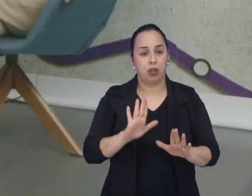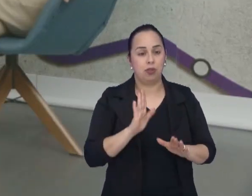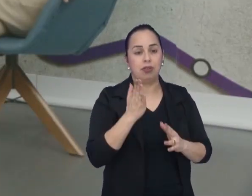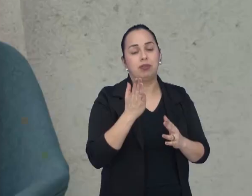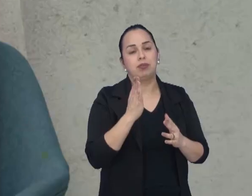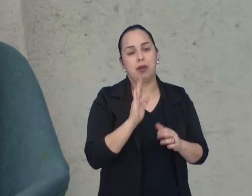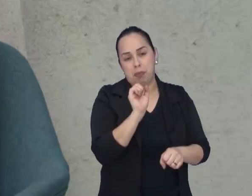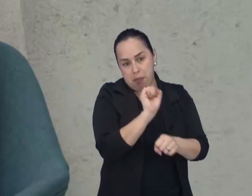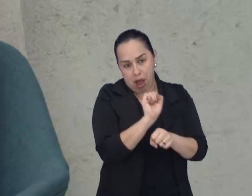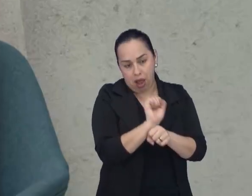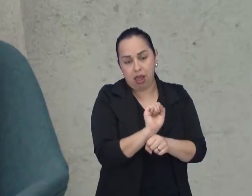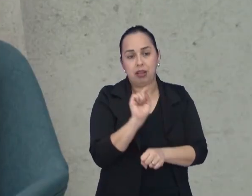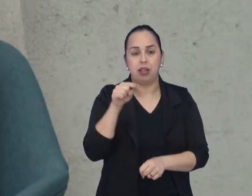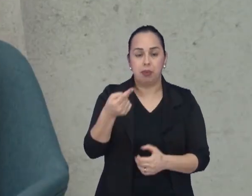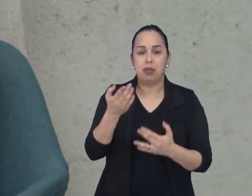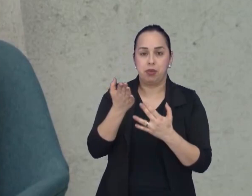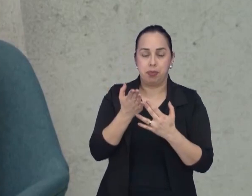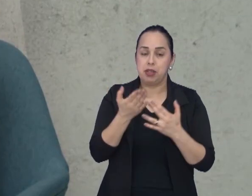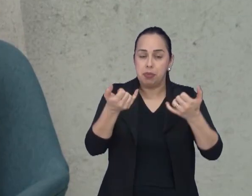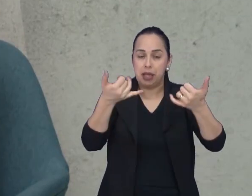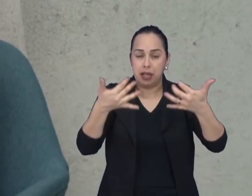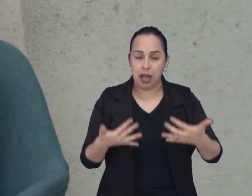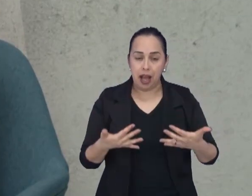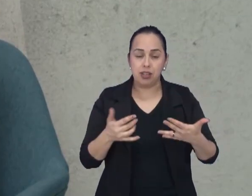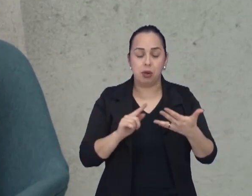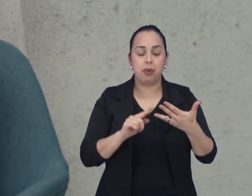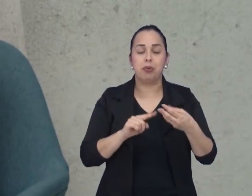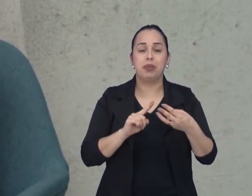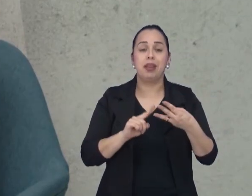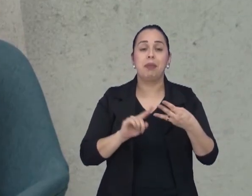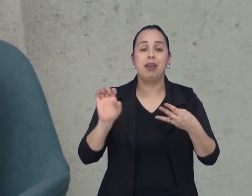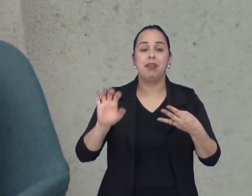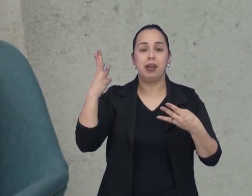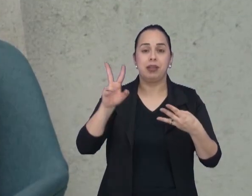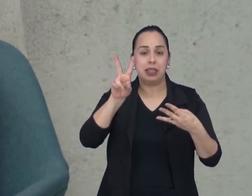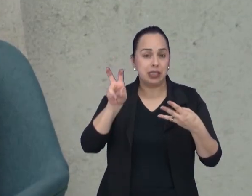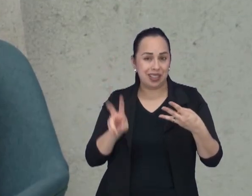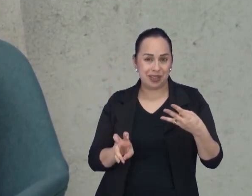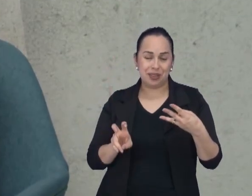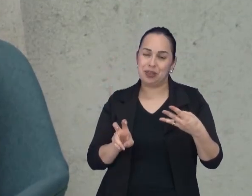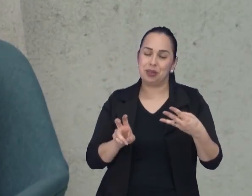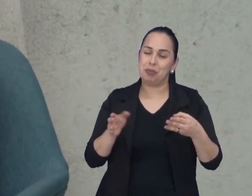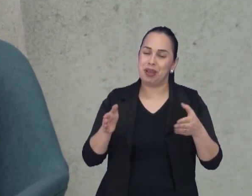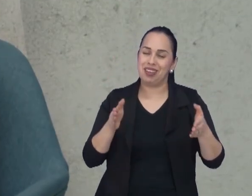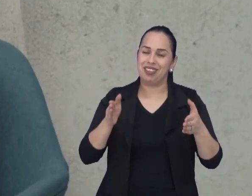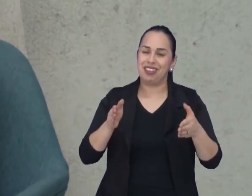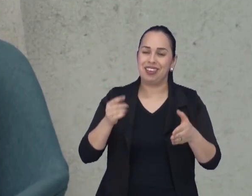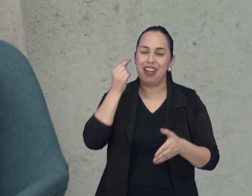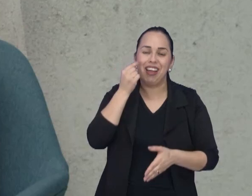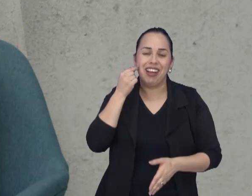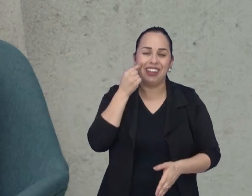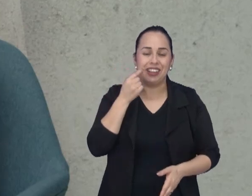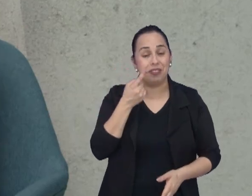terceiro bloco, porque a gente vai falar um pouco dessa questão das festas, ó. A gente continua nesse clima junino aqui, viu? Então dá só uma olhada